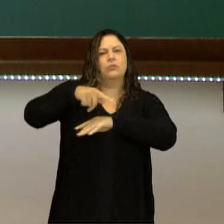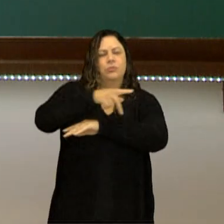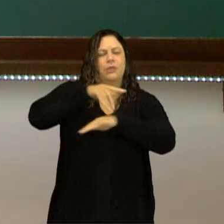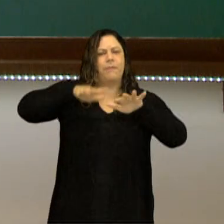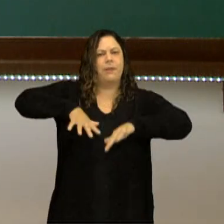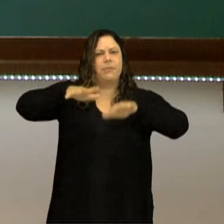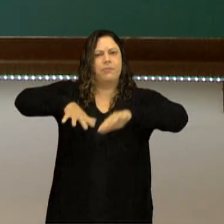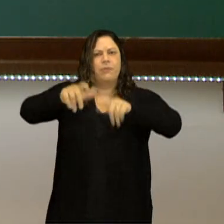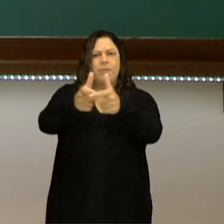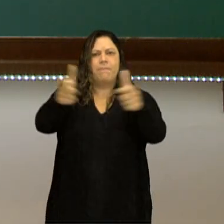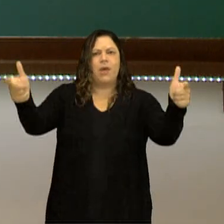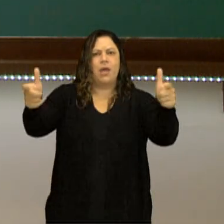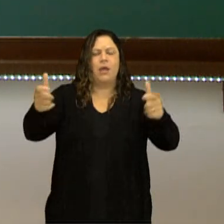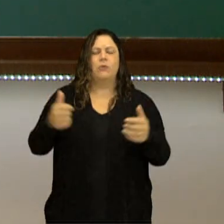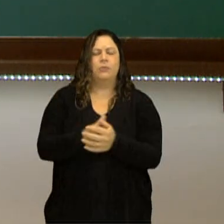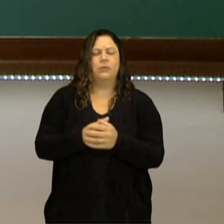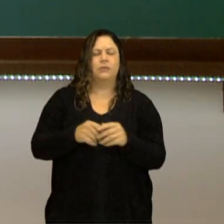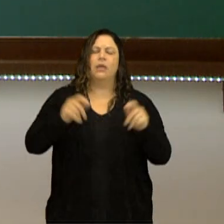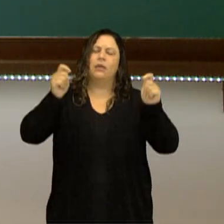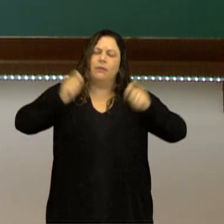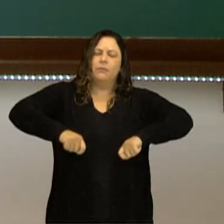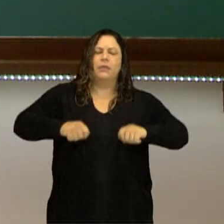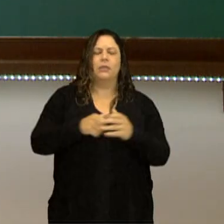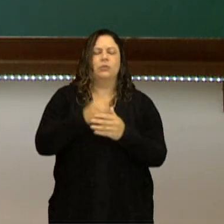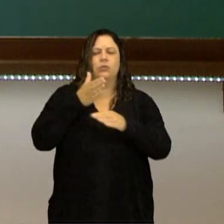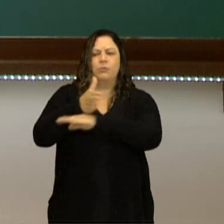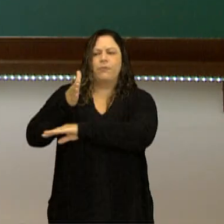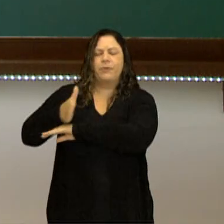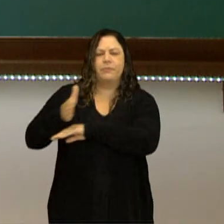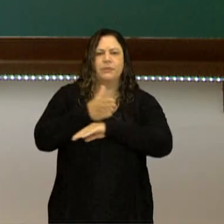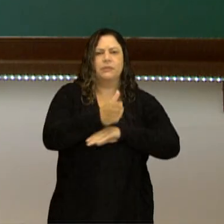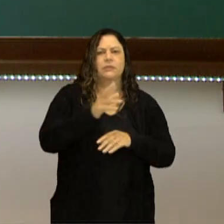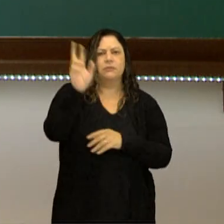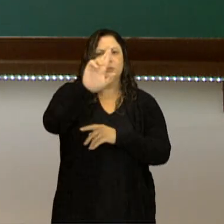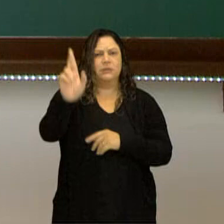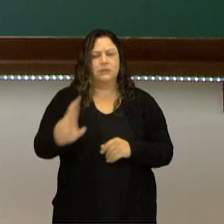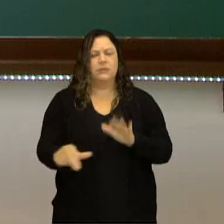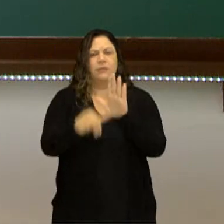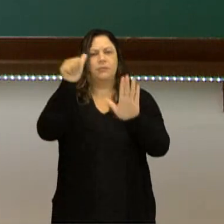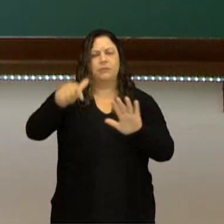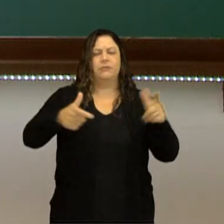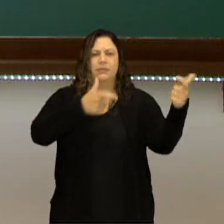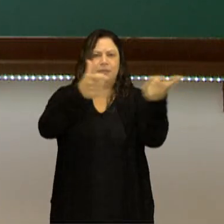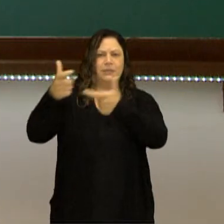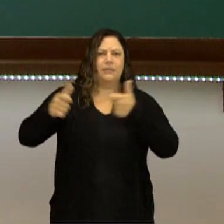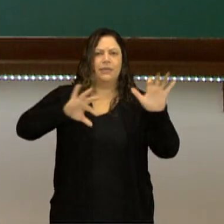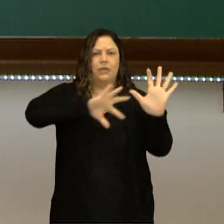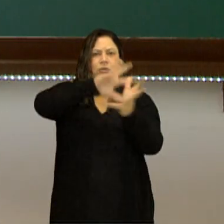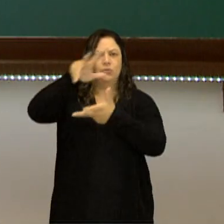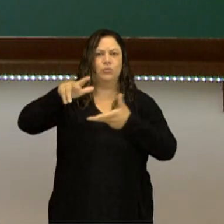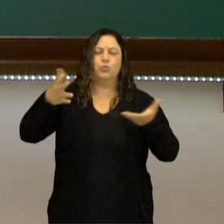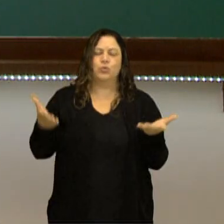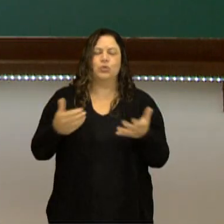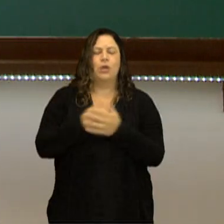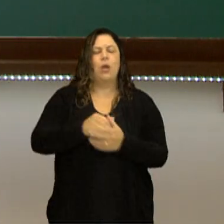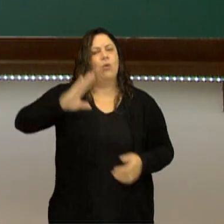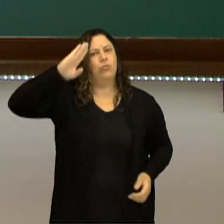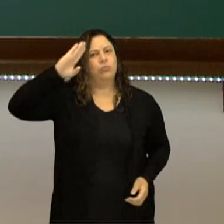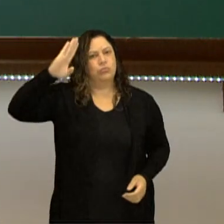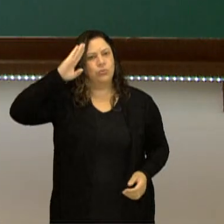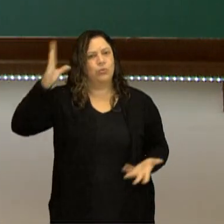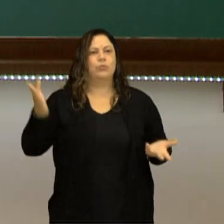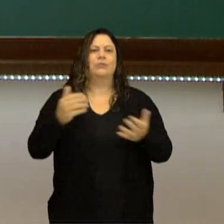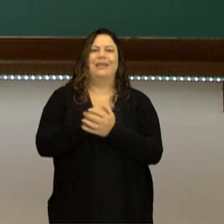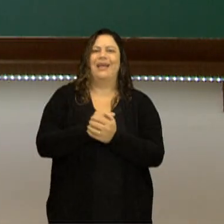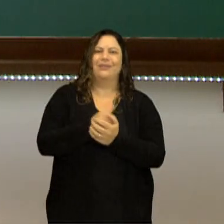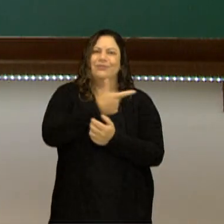vão aumentar, né, perante essa participação da Rússia na Primeira Guerra Mundial. Os soldados mal armados e